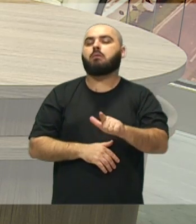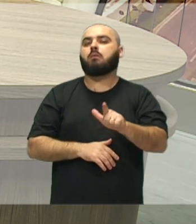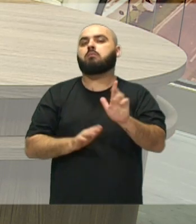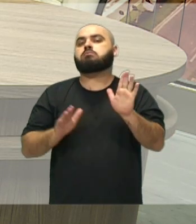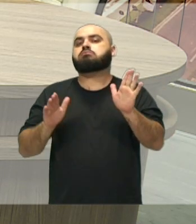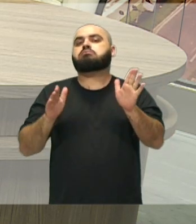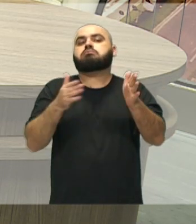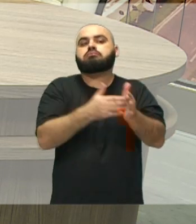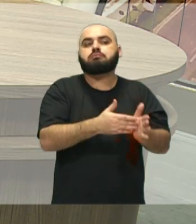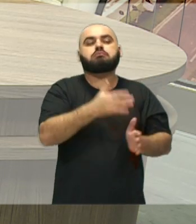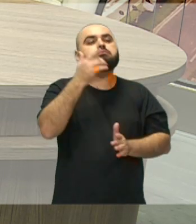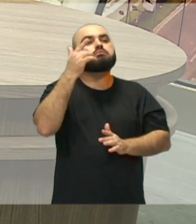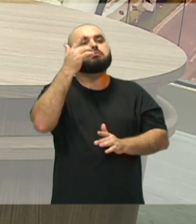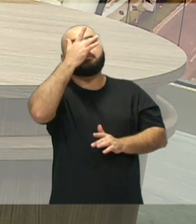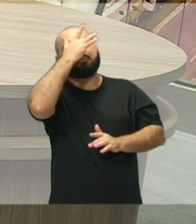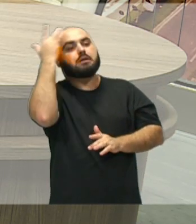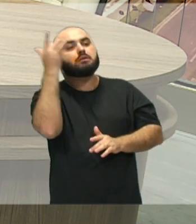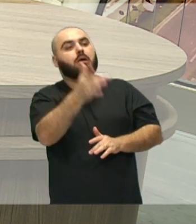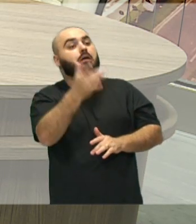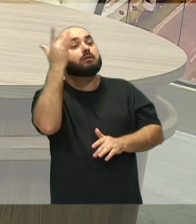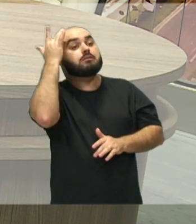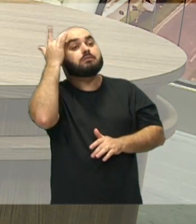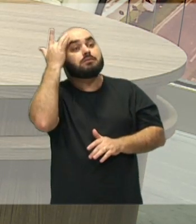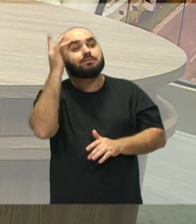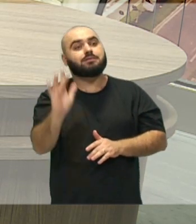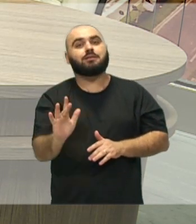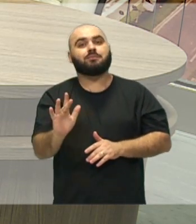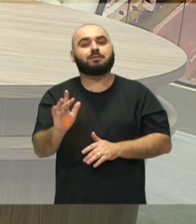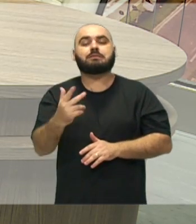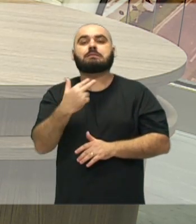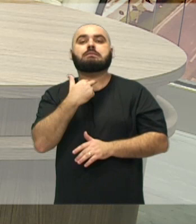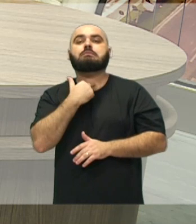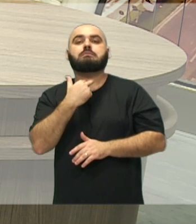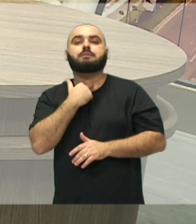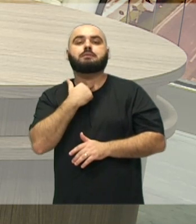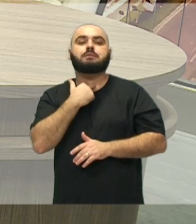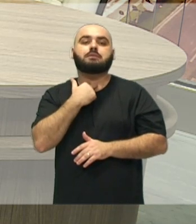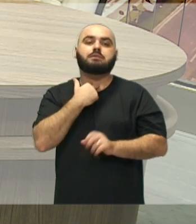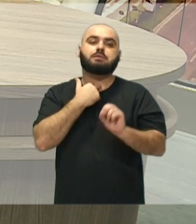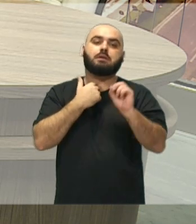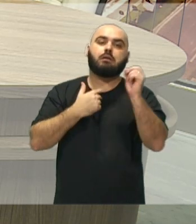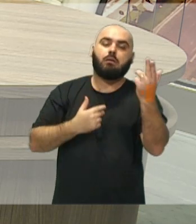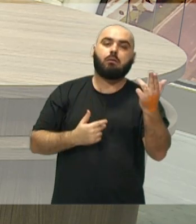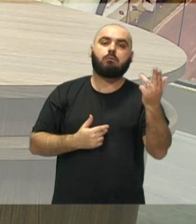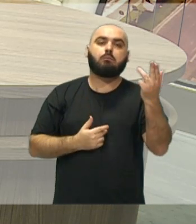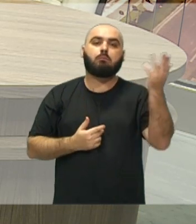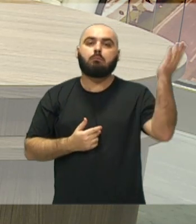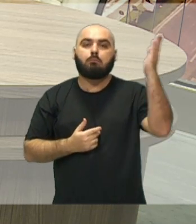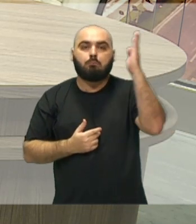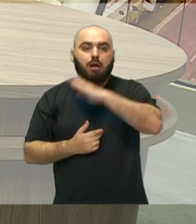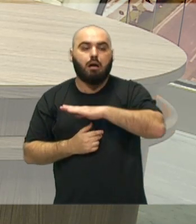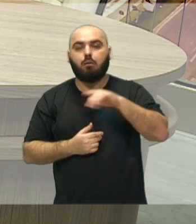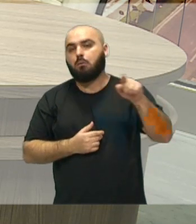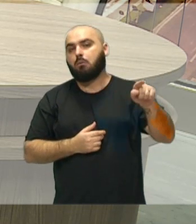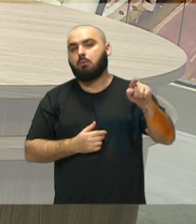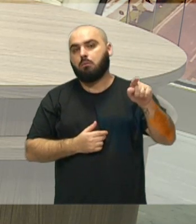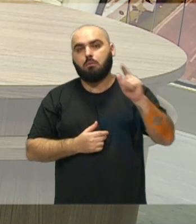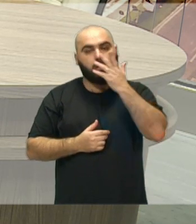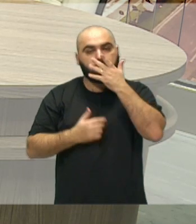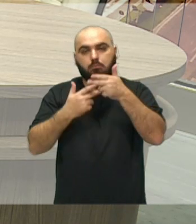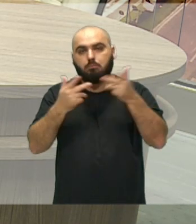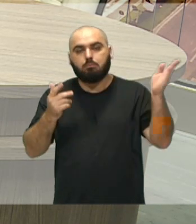aquela pessoa que, sem saber que não poderia ou que estaria fazendo um mal para aquele bichinho,